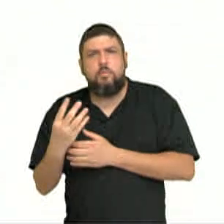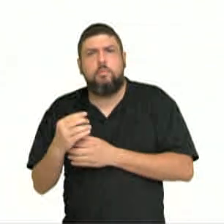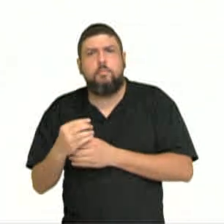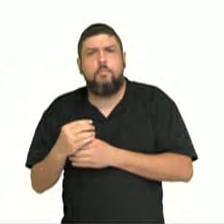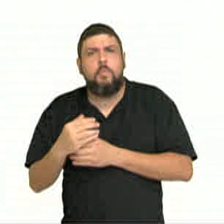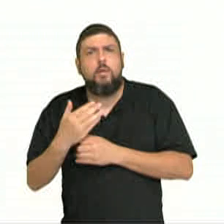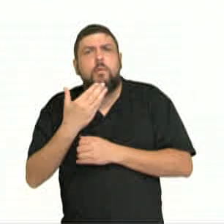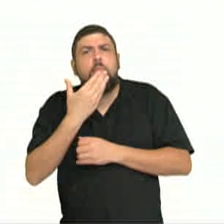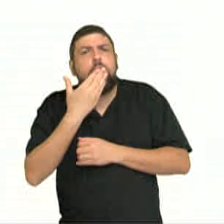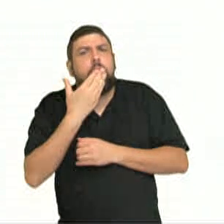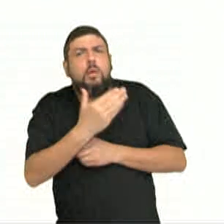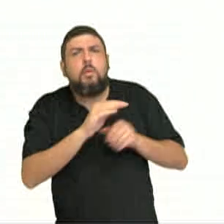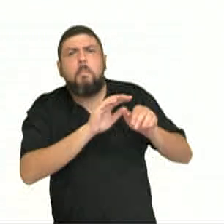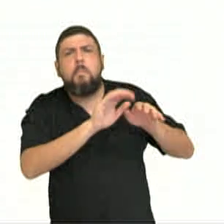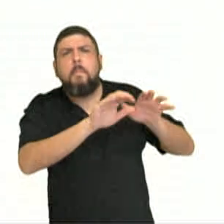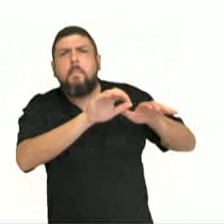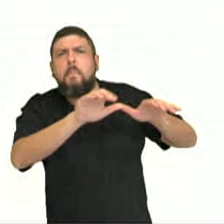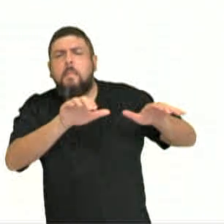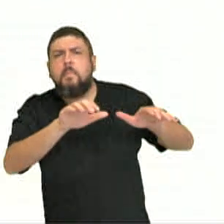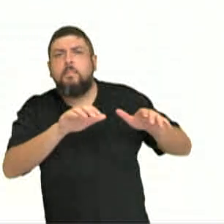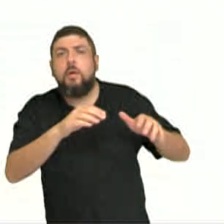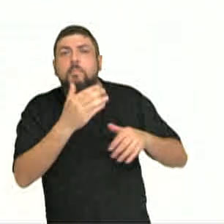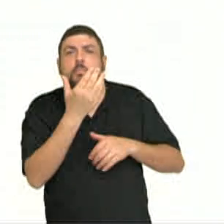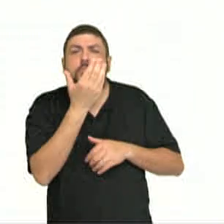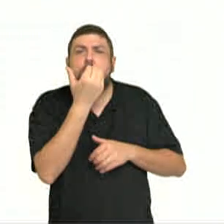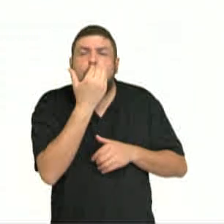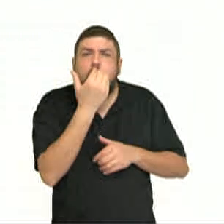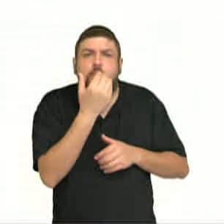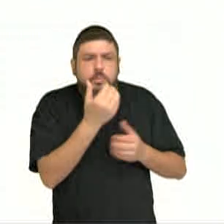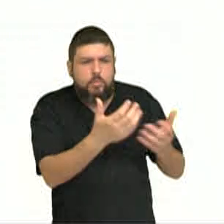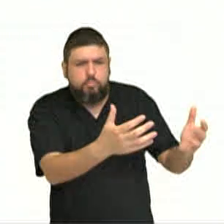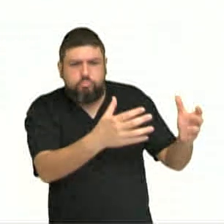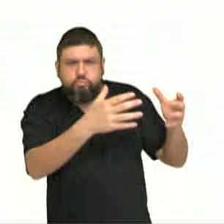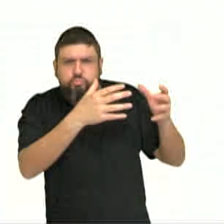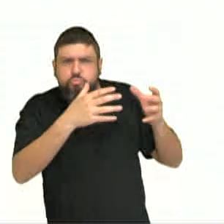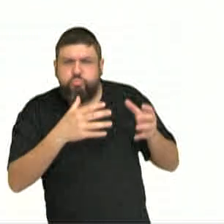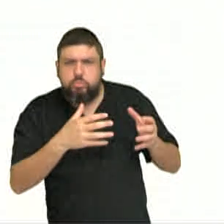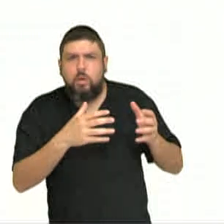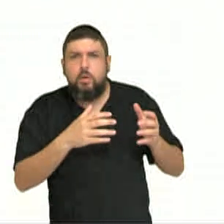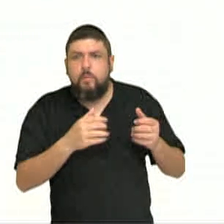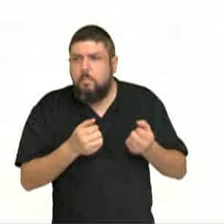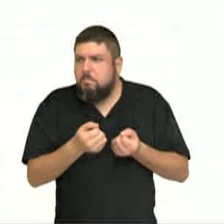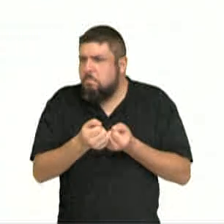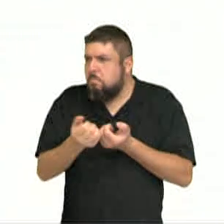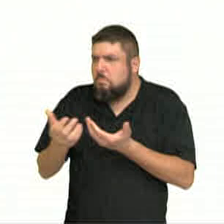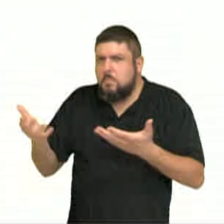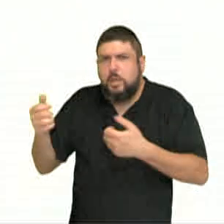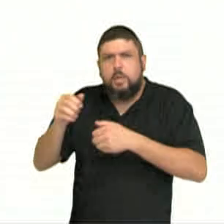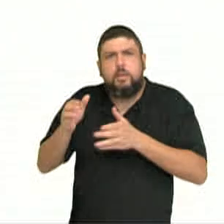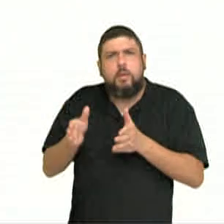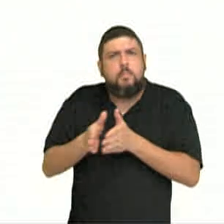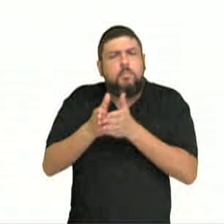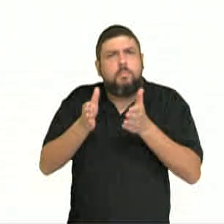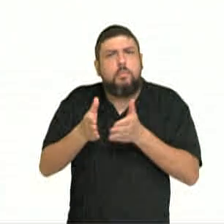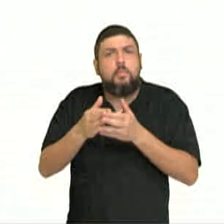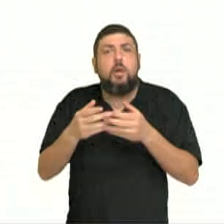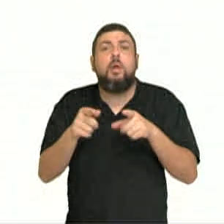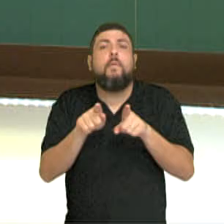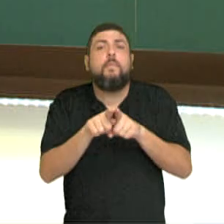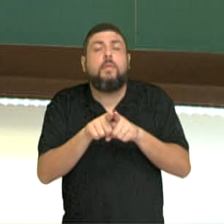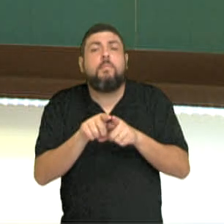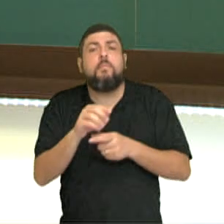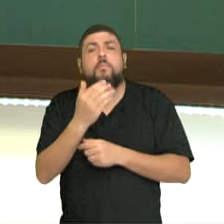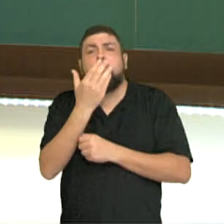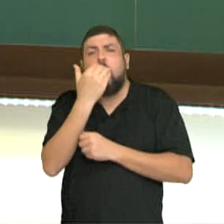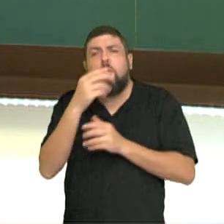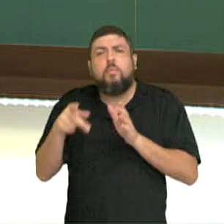perecíveis, álcool 70% e ração para cães e gatos abandonados. A primeira etapa aconteceu nesse